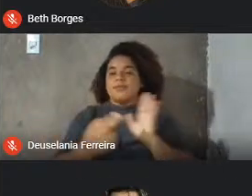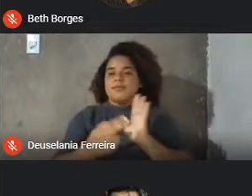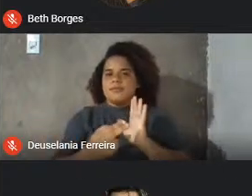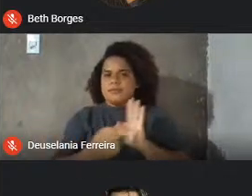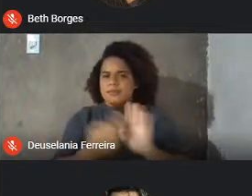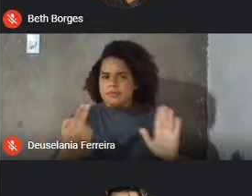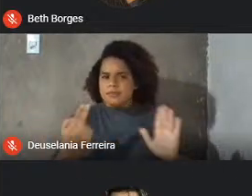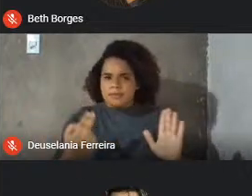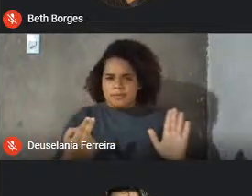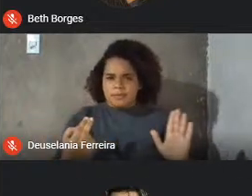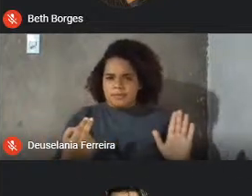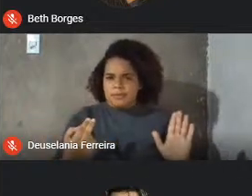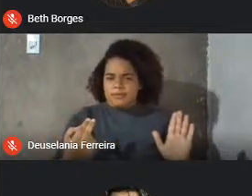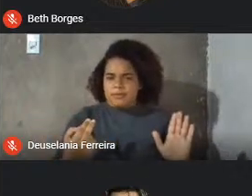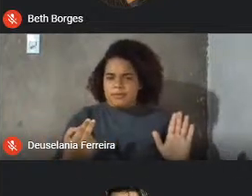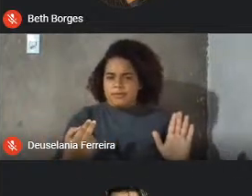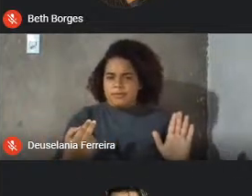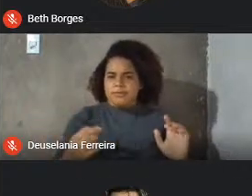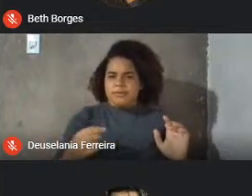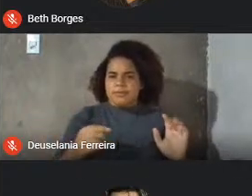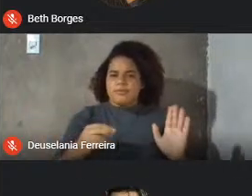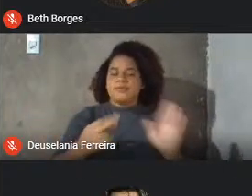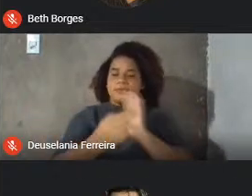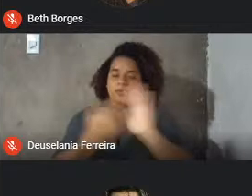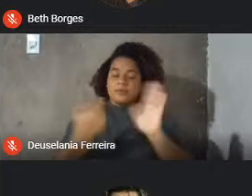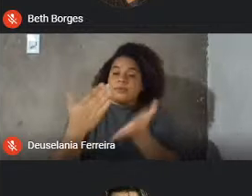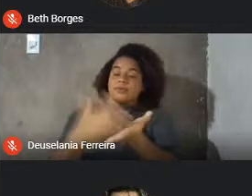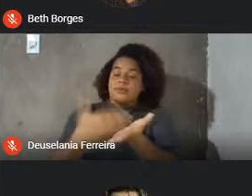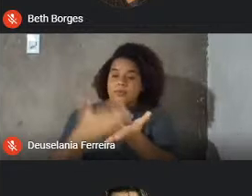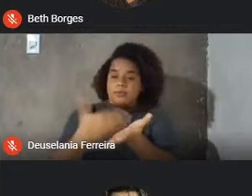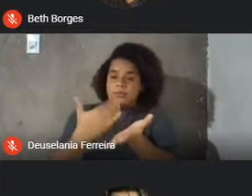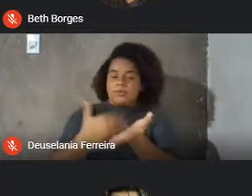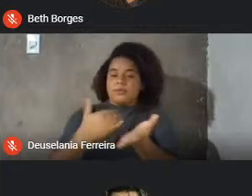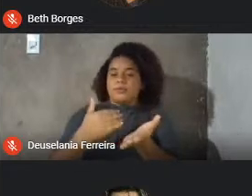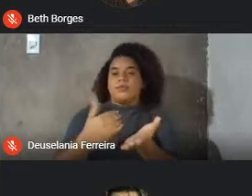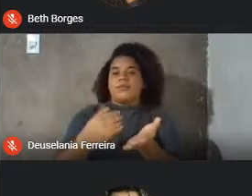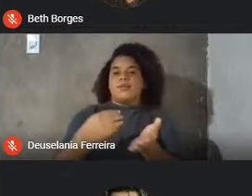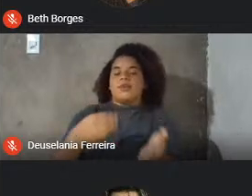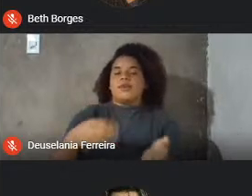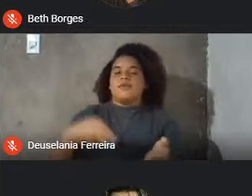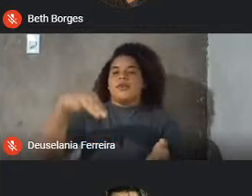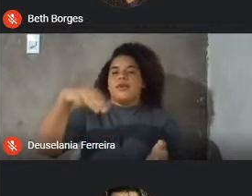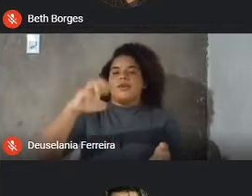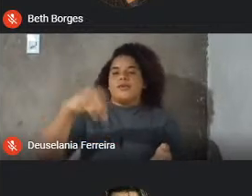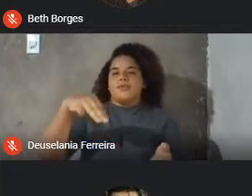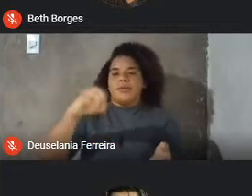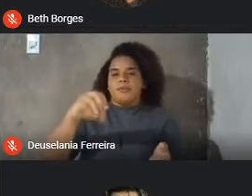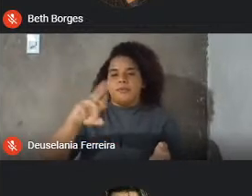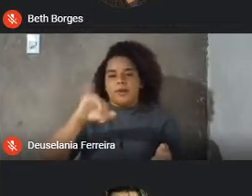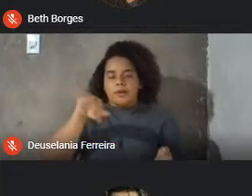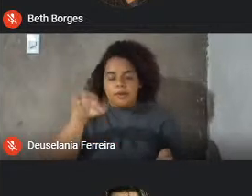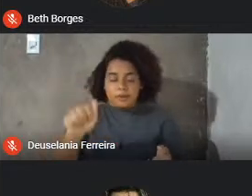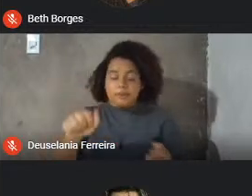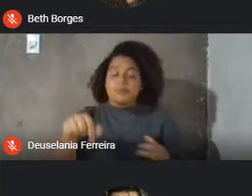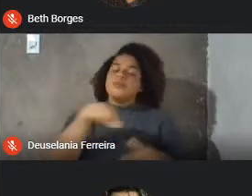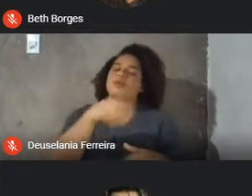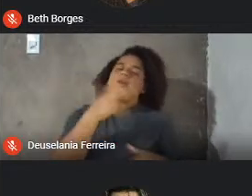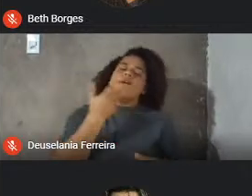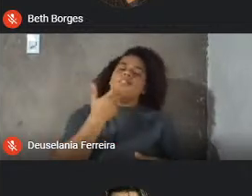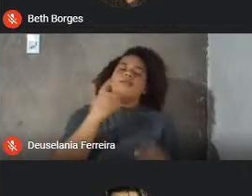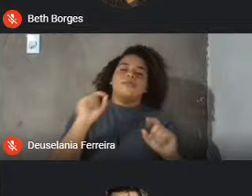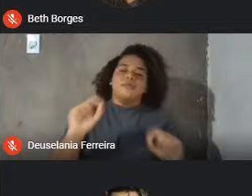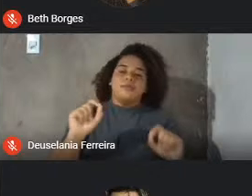tá? Que é o autor do livro Memória, tá? O que ele está querendo dizer aí? Que nós não